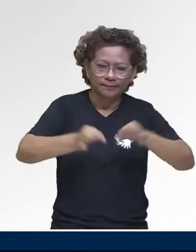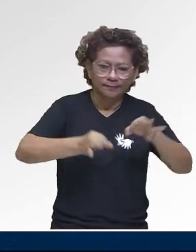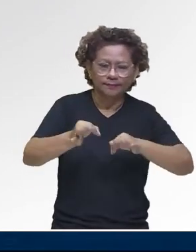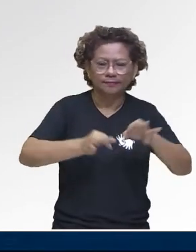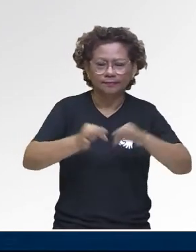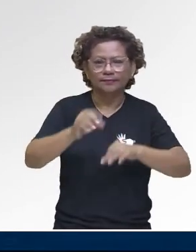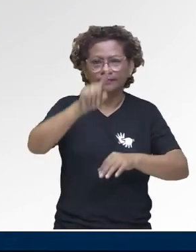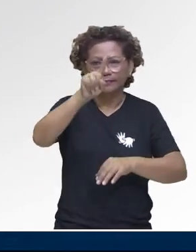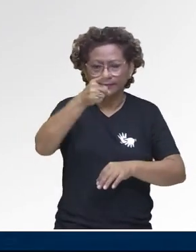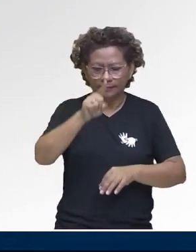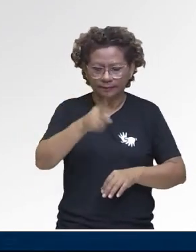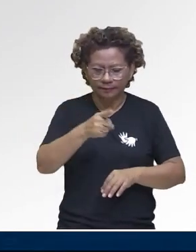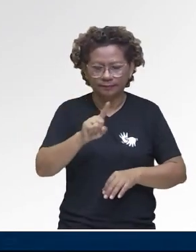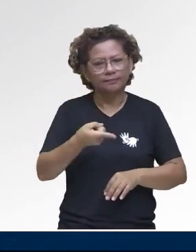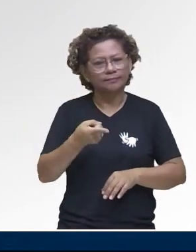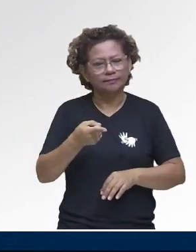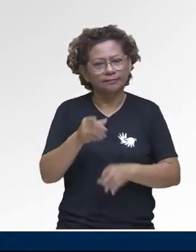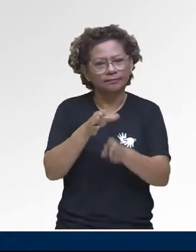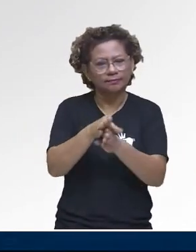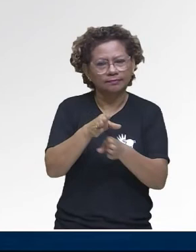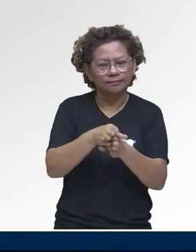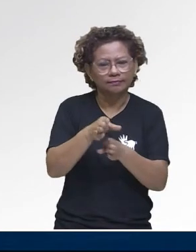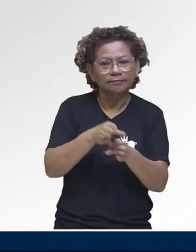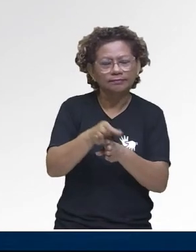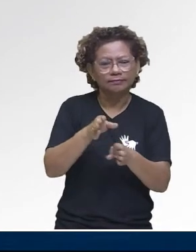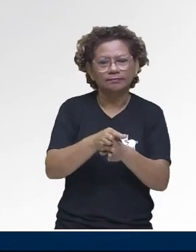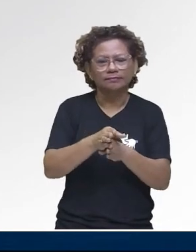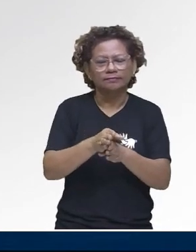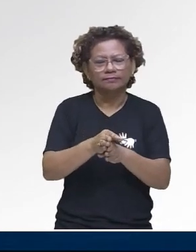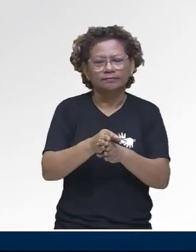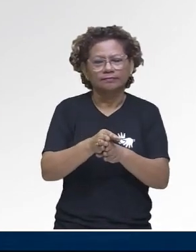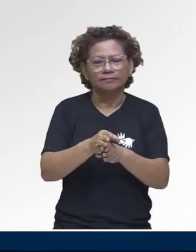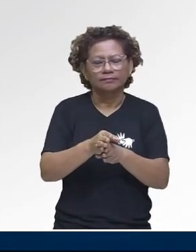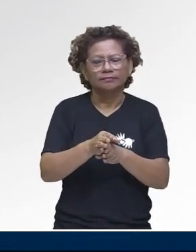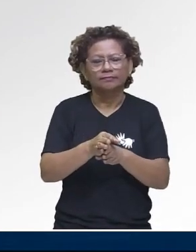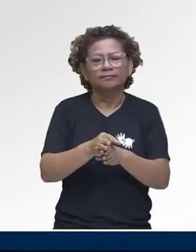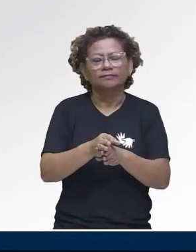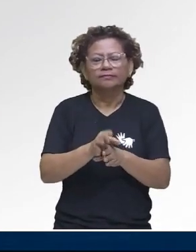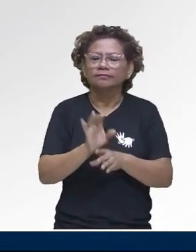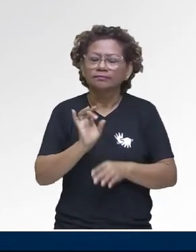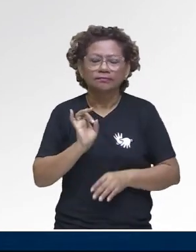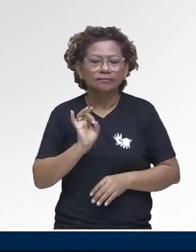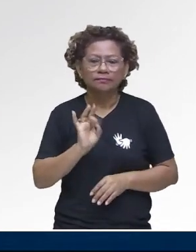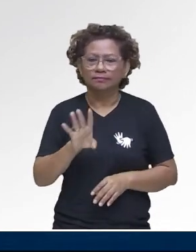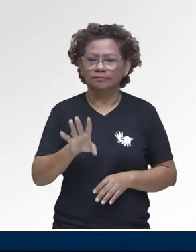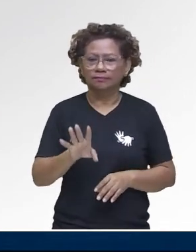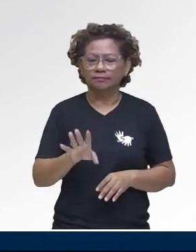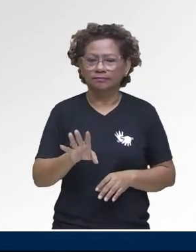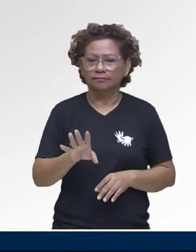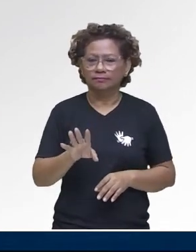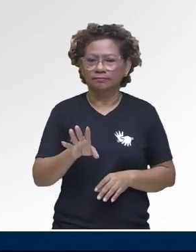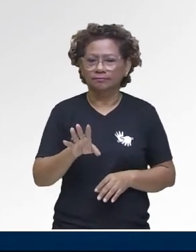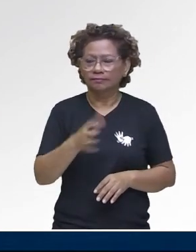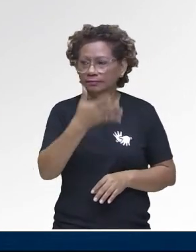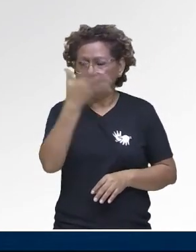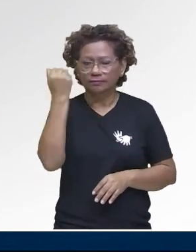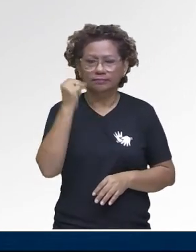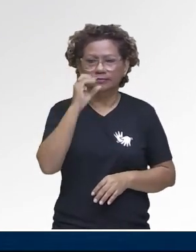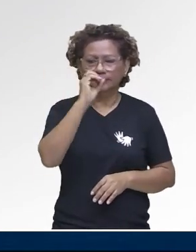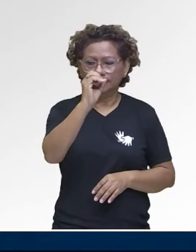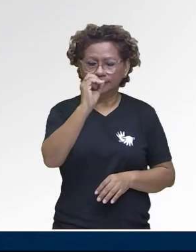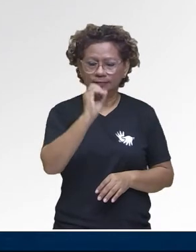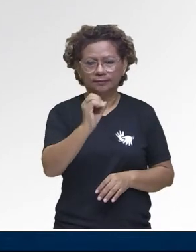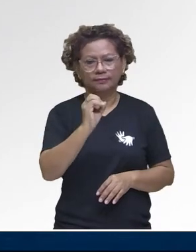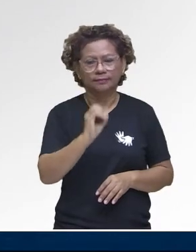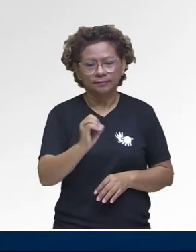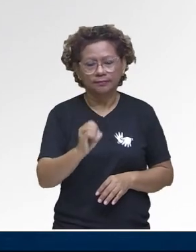dica, né? E completar as casas decimais com o nosso elemento neutro. Para a gente trazer esse conteúdo da subtração para o nosso